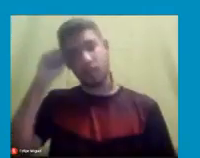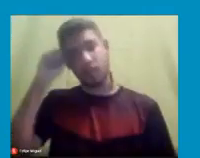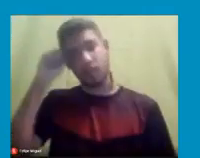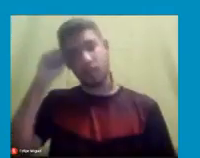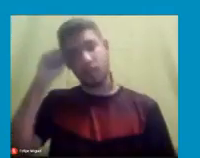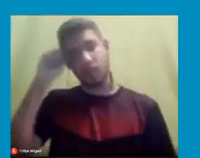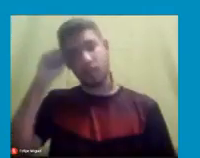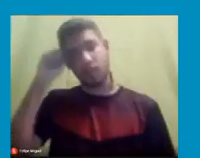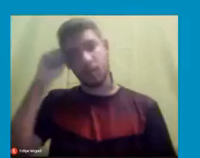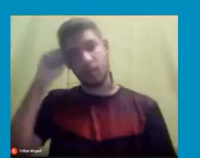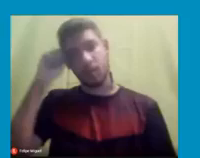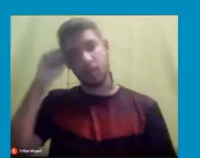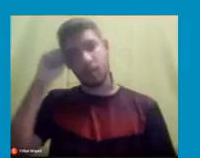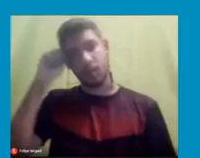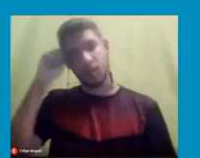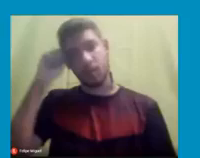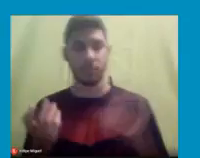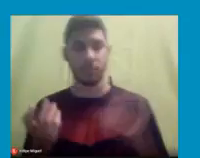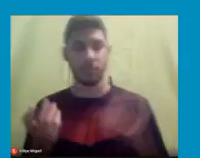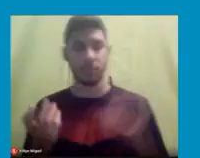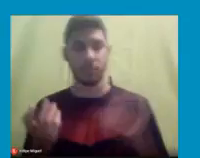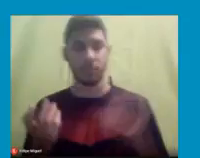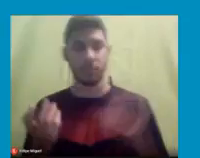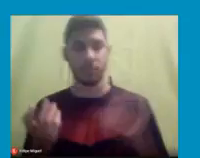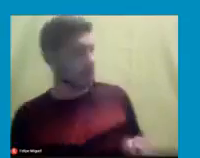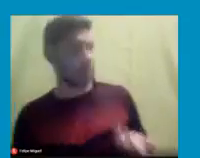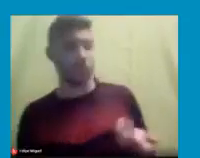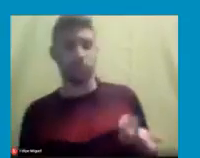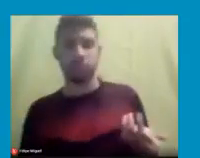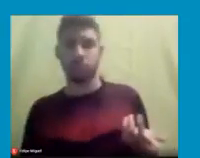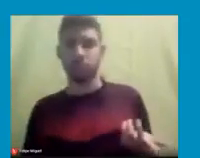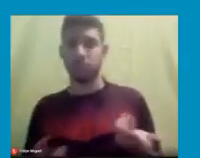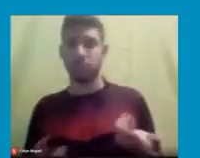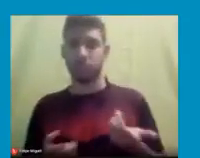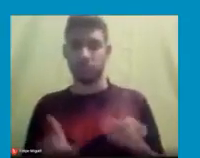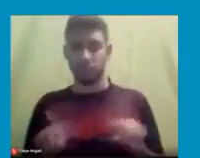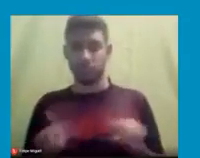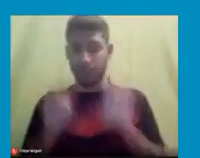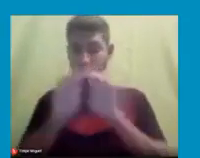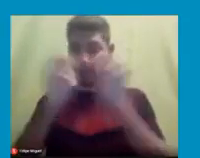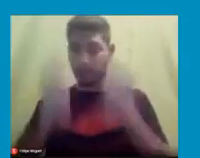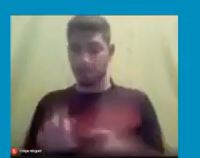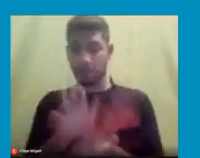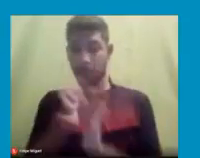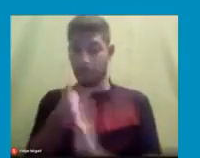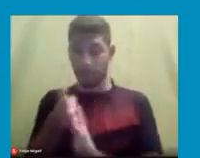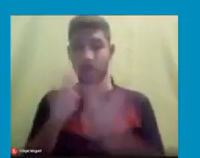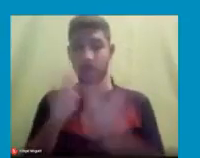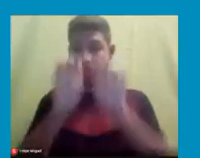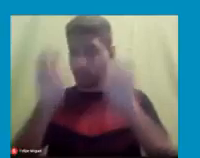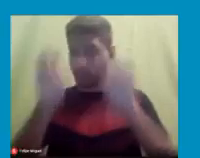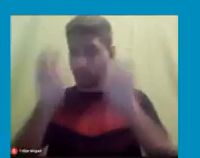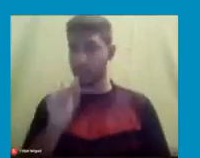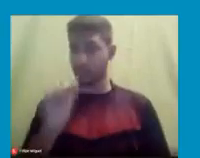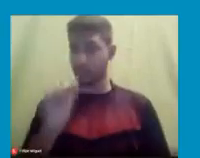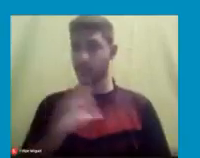Você ser racista como sexual com uma criança negra é muito mais fácil. E o racismo estrutural é uma coisa